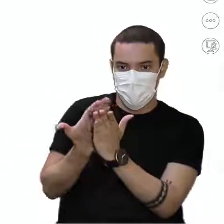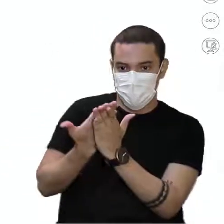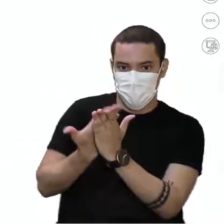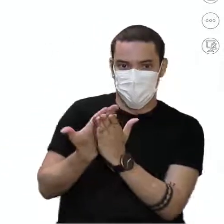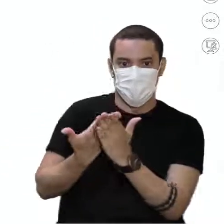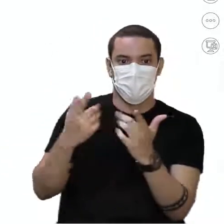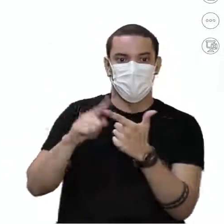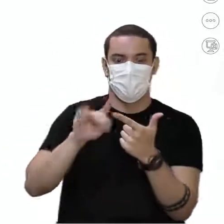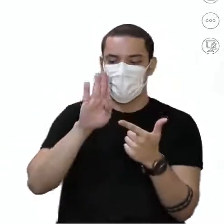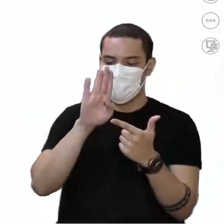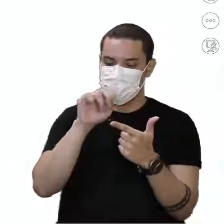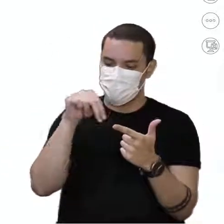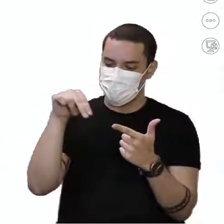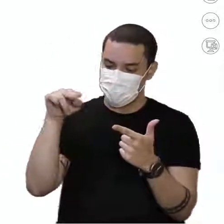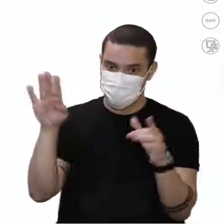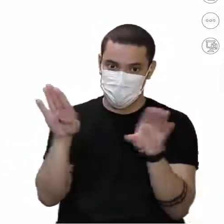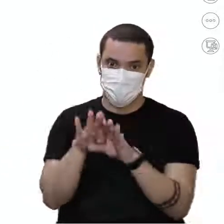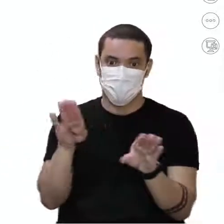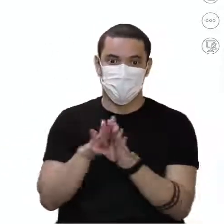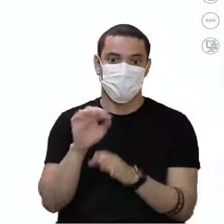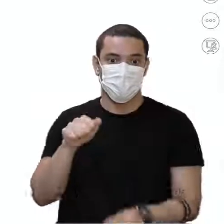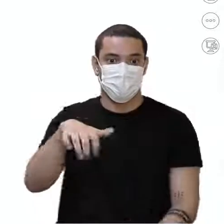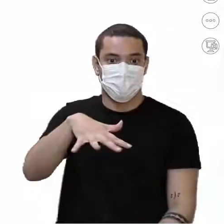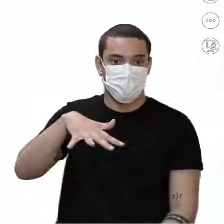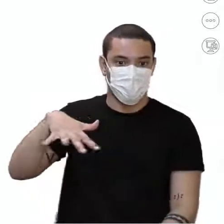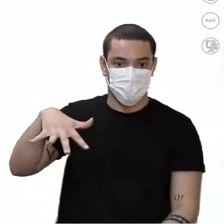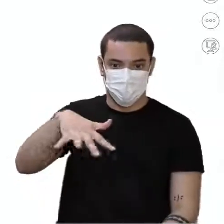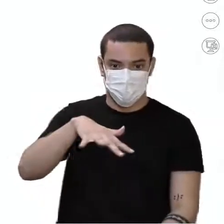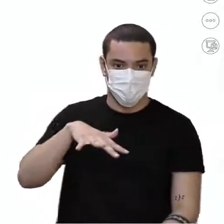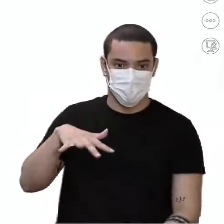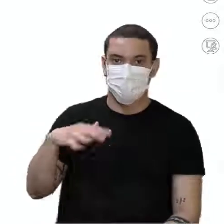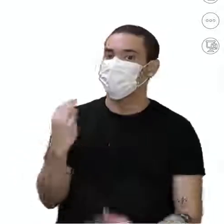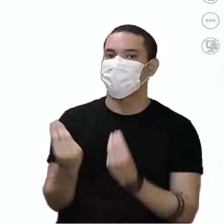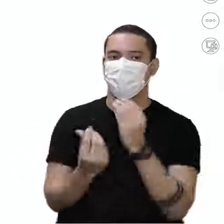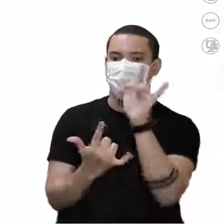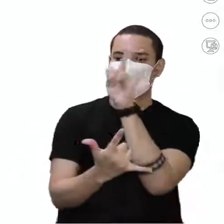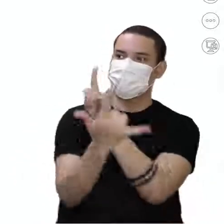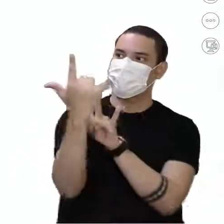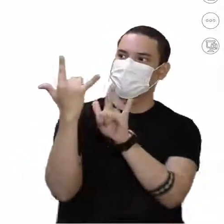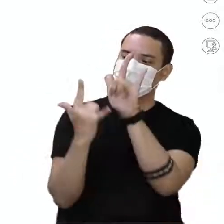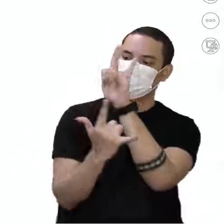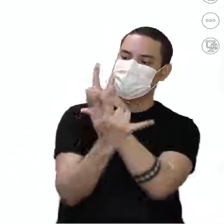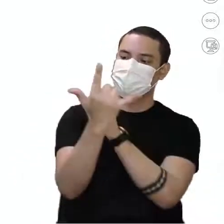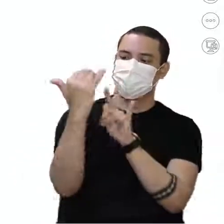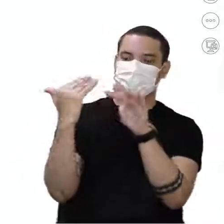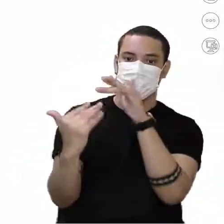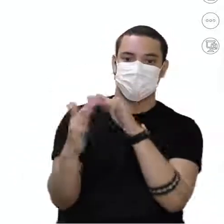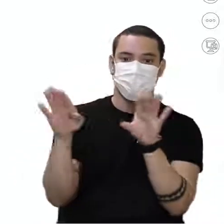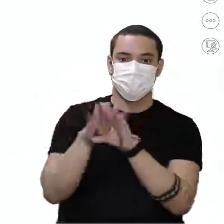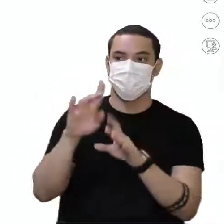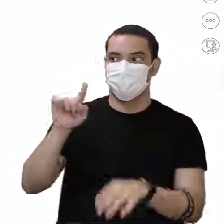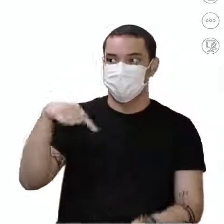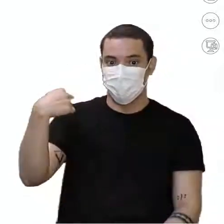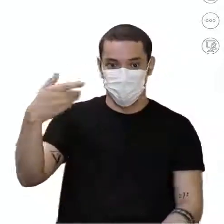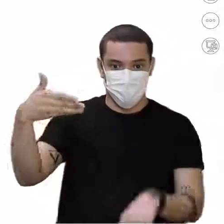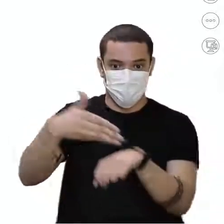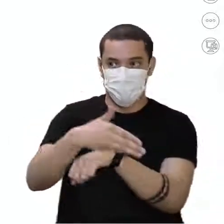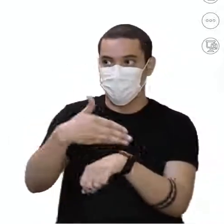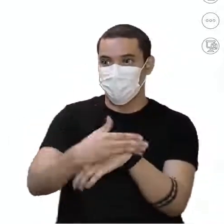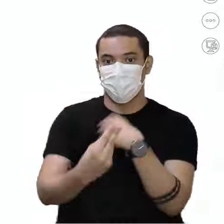e ainda fala da situação que eles estão, que é in love, e depois da frequência que